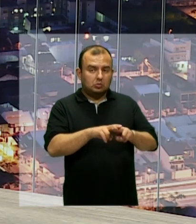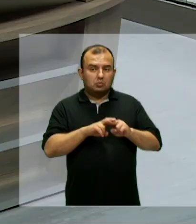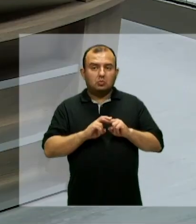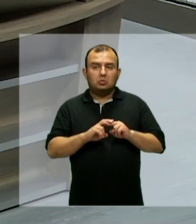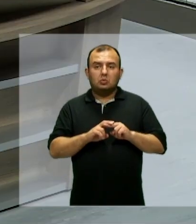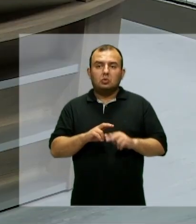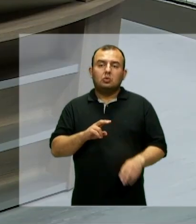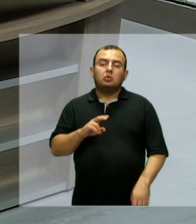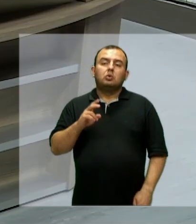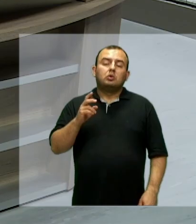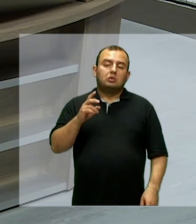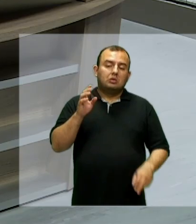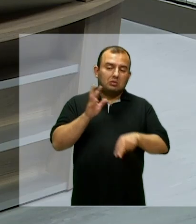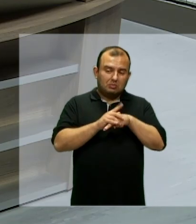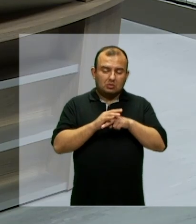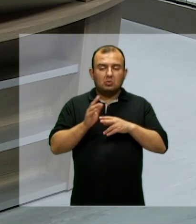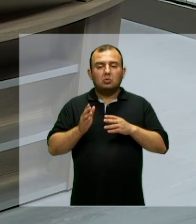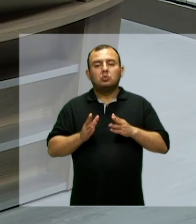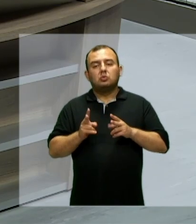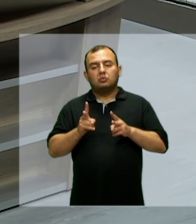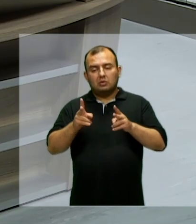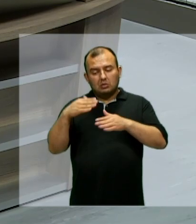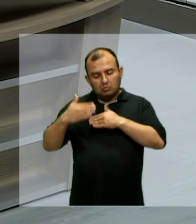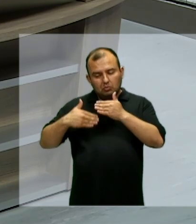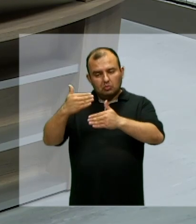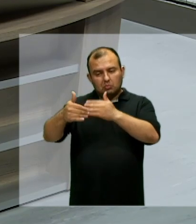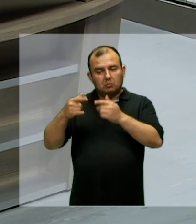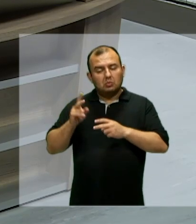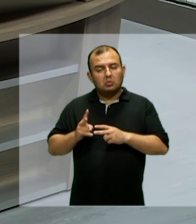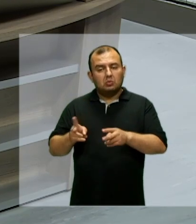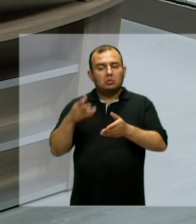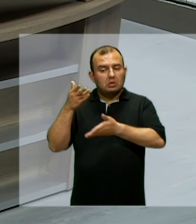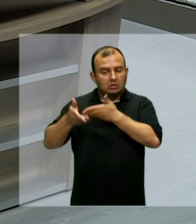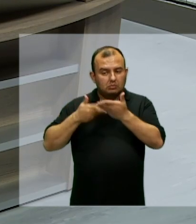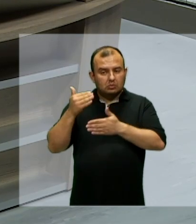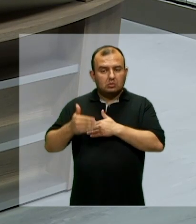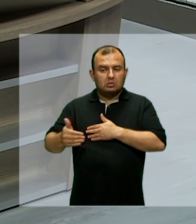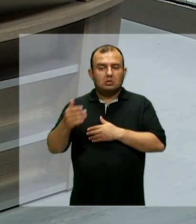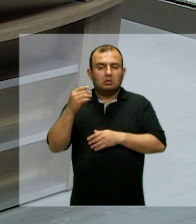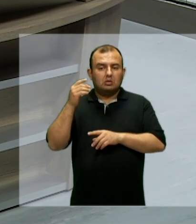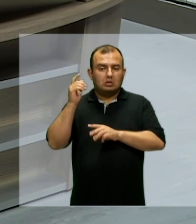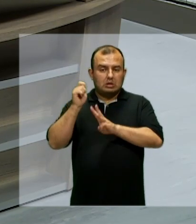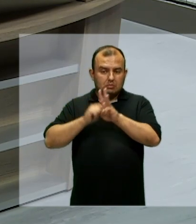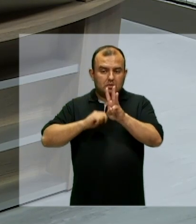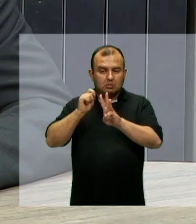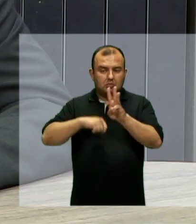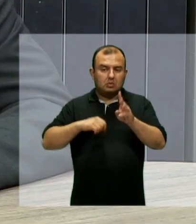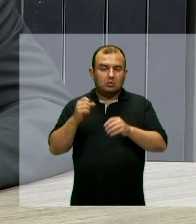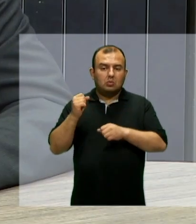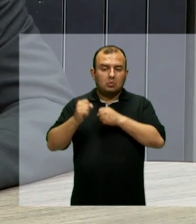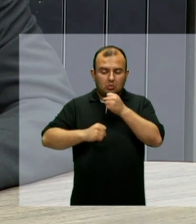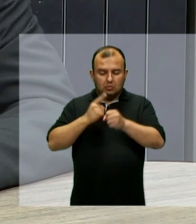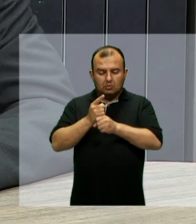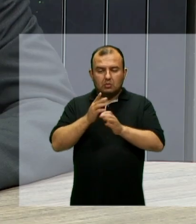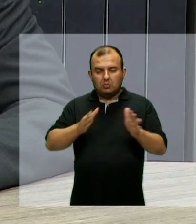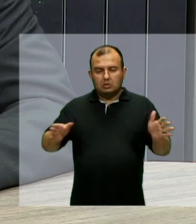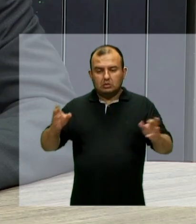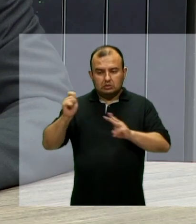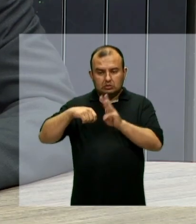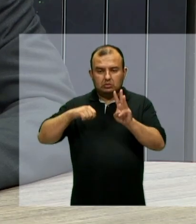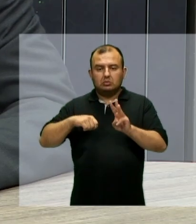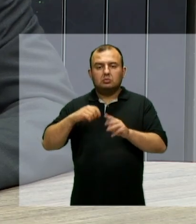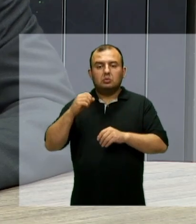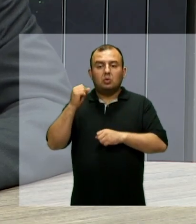o follow-up, o segmento, né? As pacientes que são operadas, qualquer que seja, elas são vistas de 3 em 3 meses no primeiro ano, de